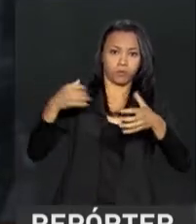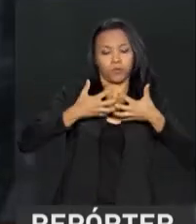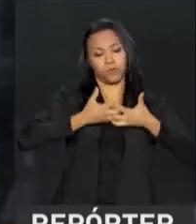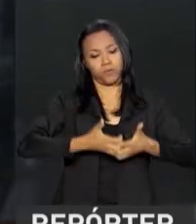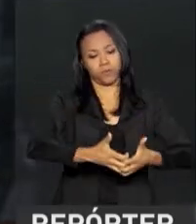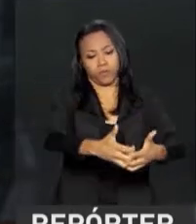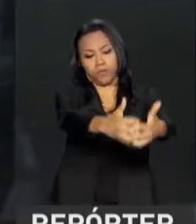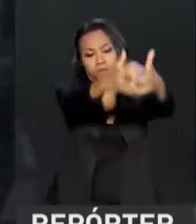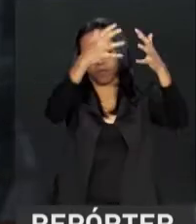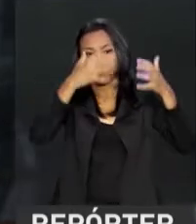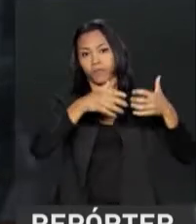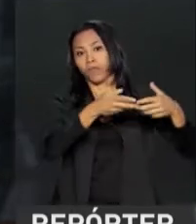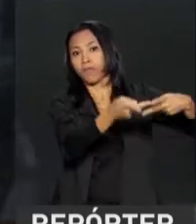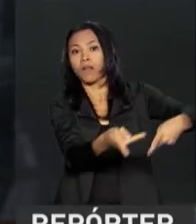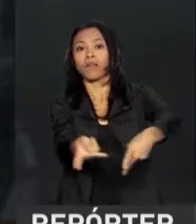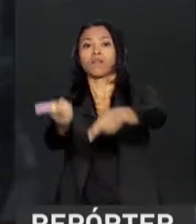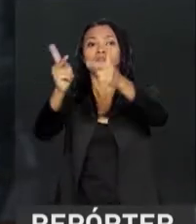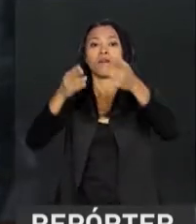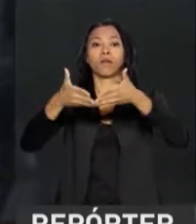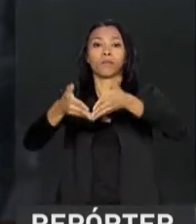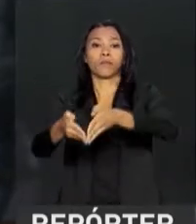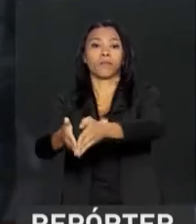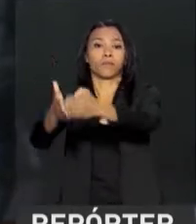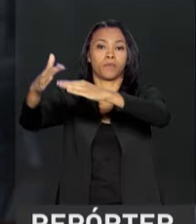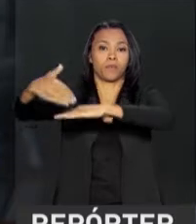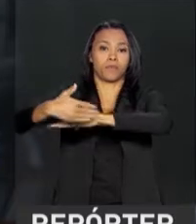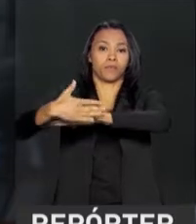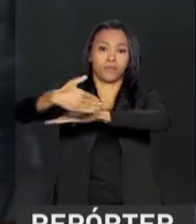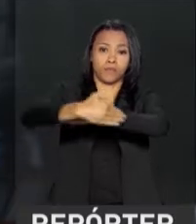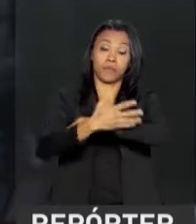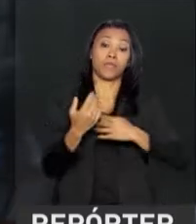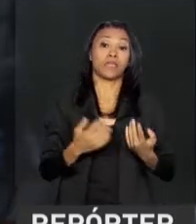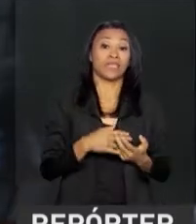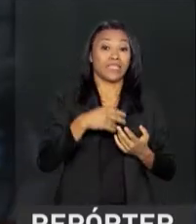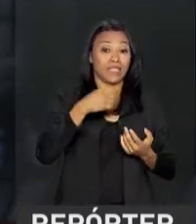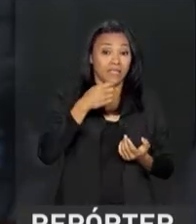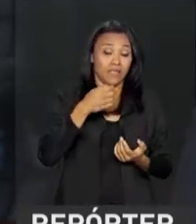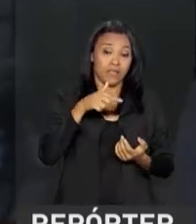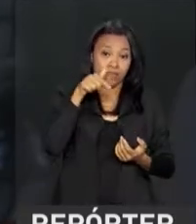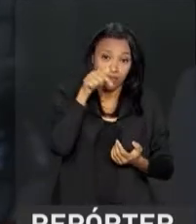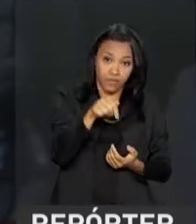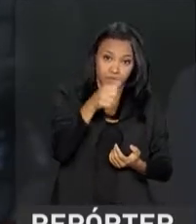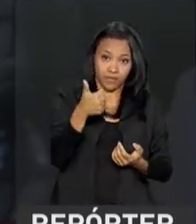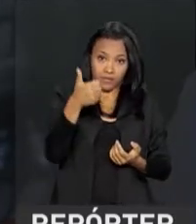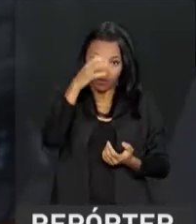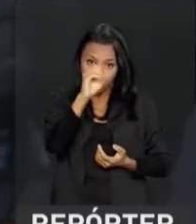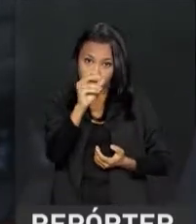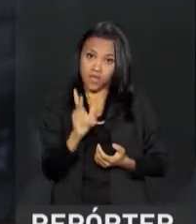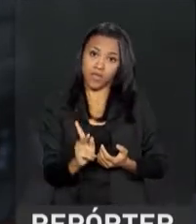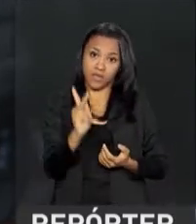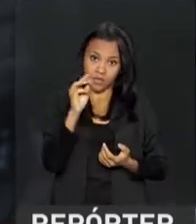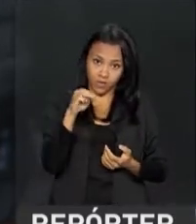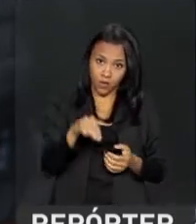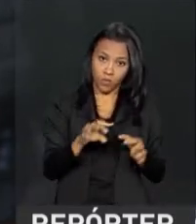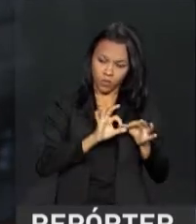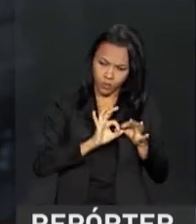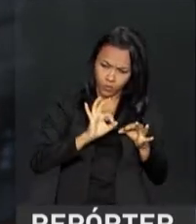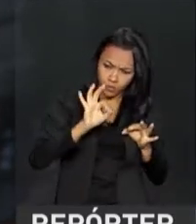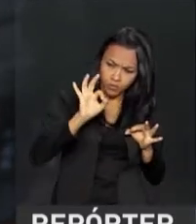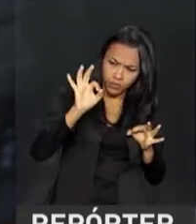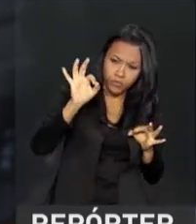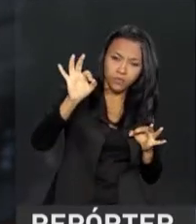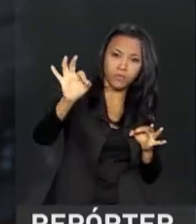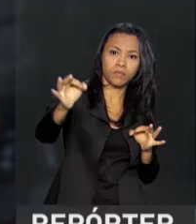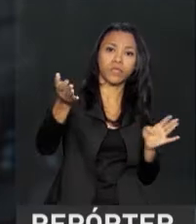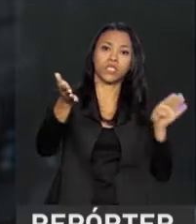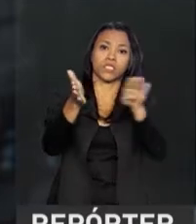portos da região norte do país e dos 710 quilômetros desde a divisa com mato grosso até os portos